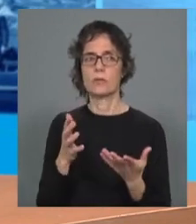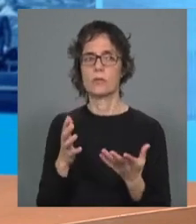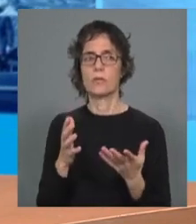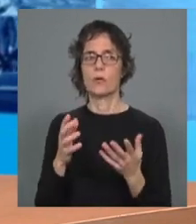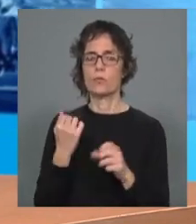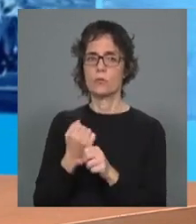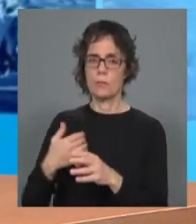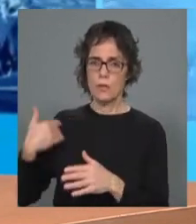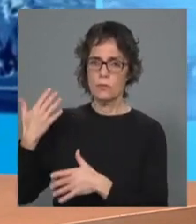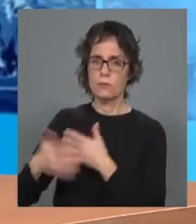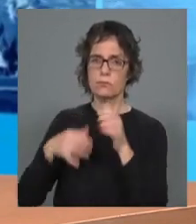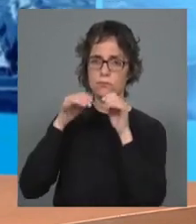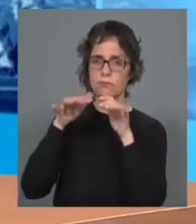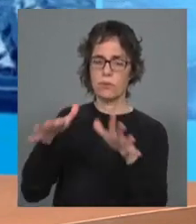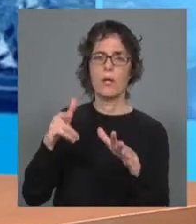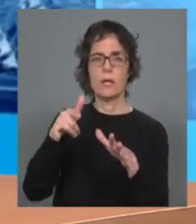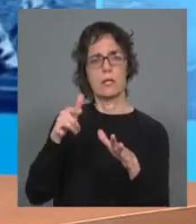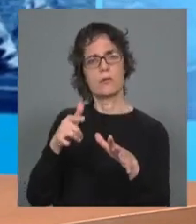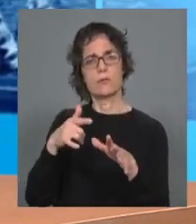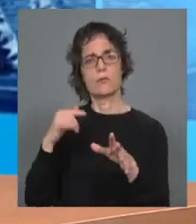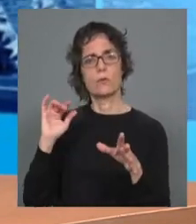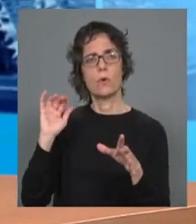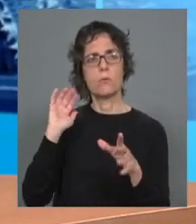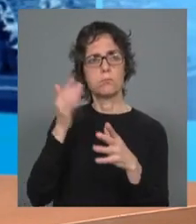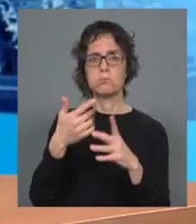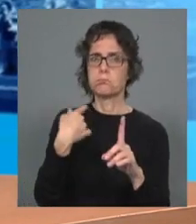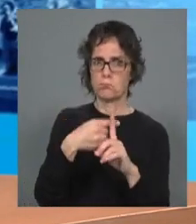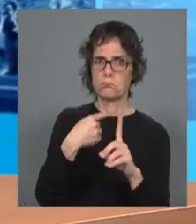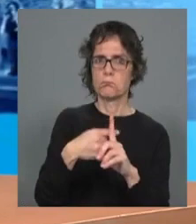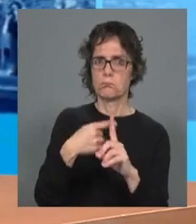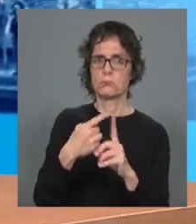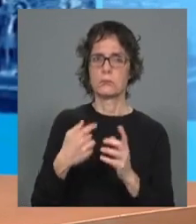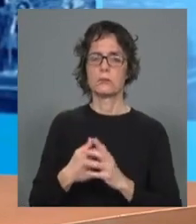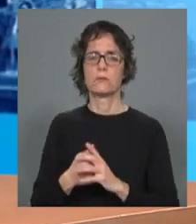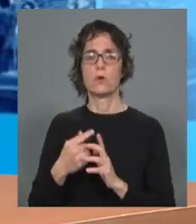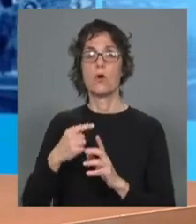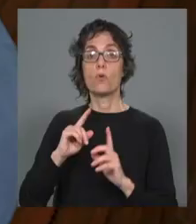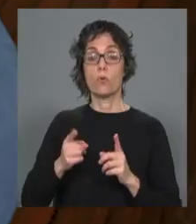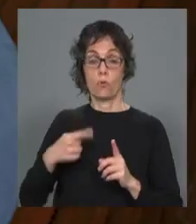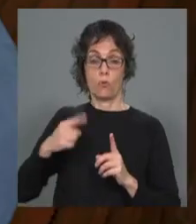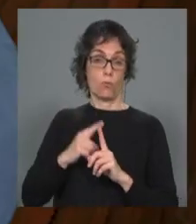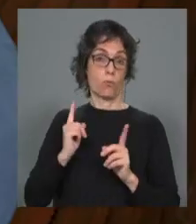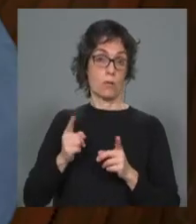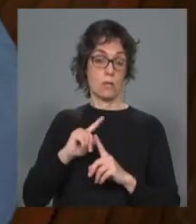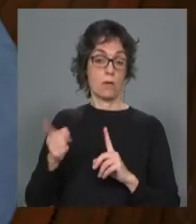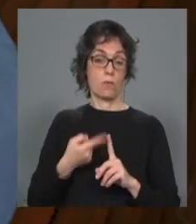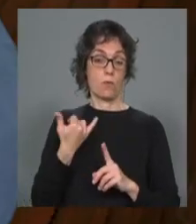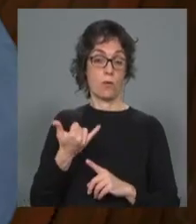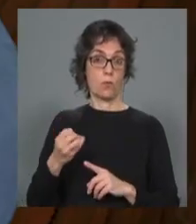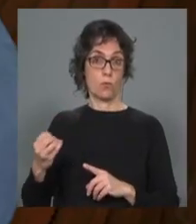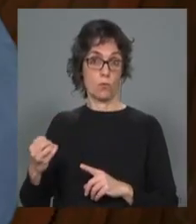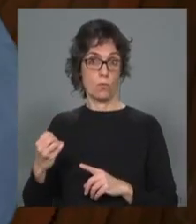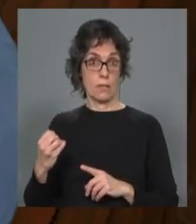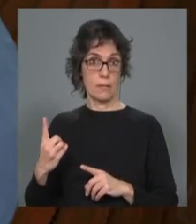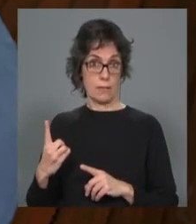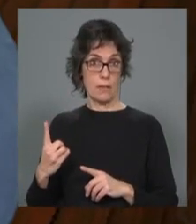trabalho iniciou-se da forma como hoje o conhecemos, em termos estruturais, em 2006. É um trabalho que